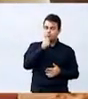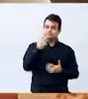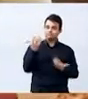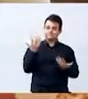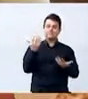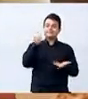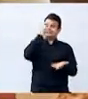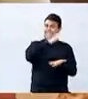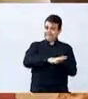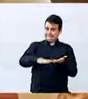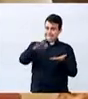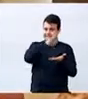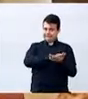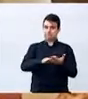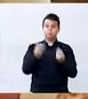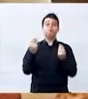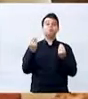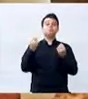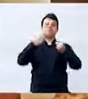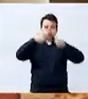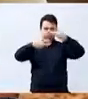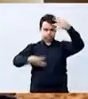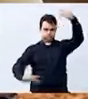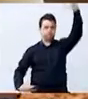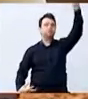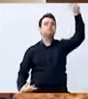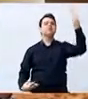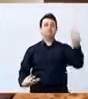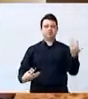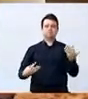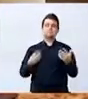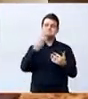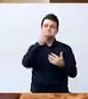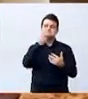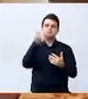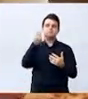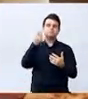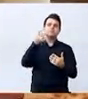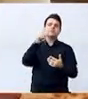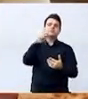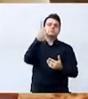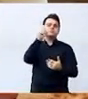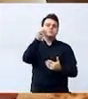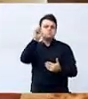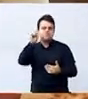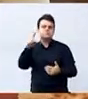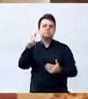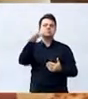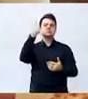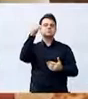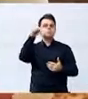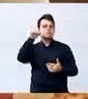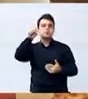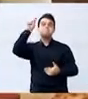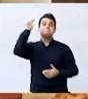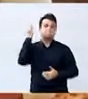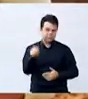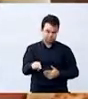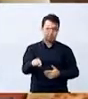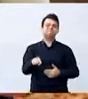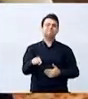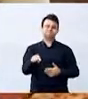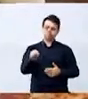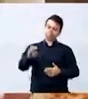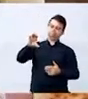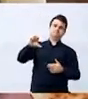nossa despesa aí é bem um valor, eu não acredito que 170, 180 mil.